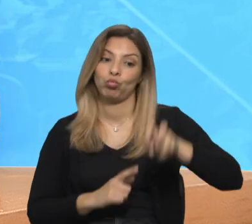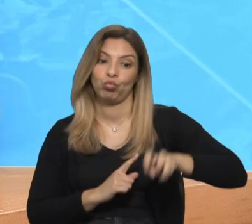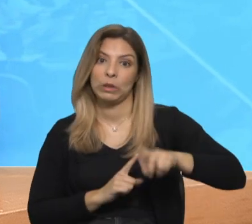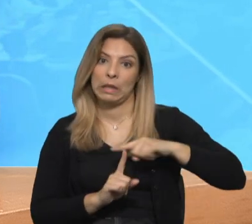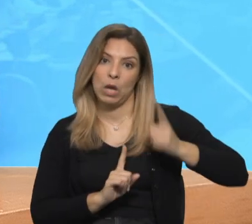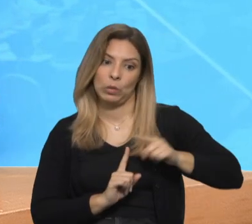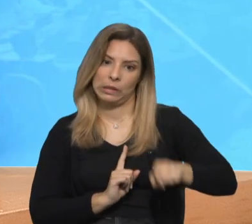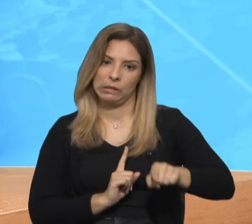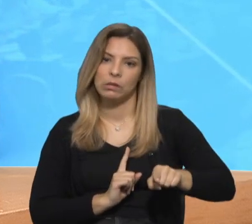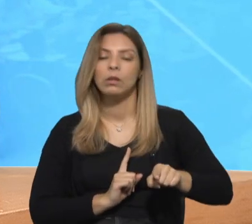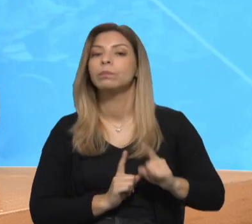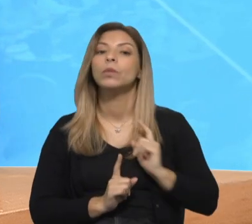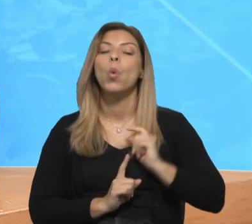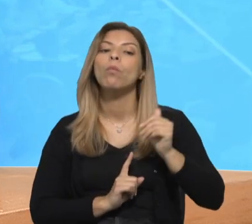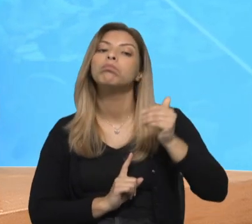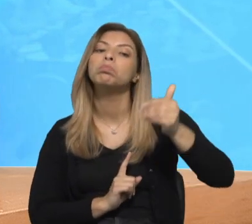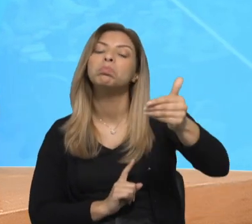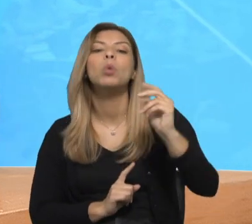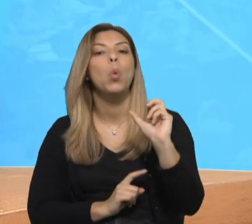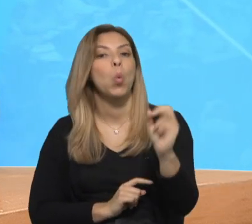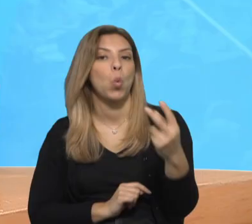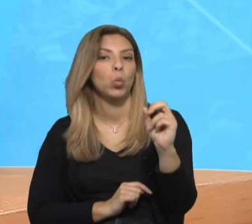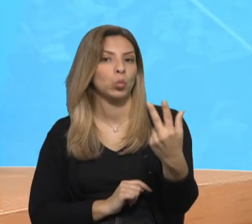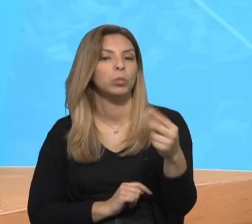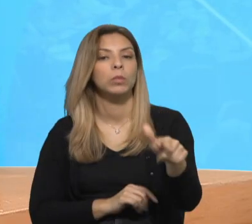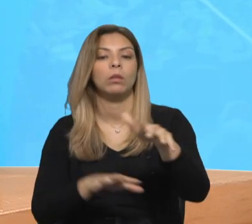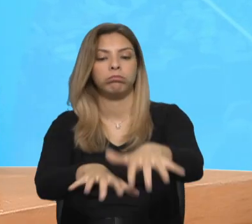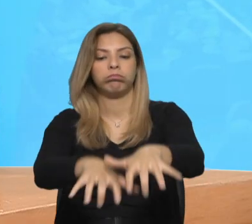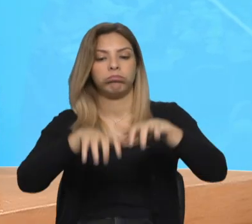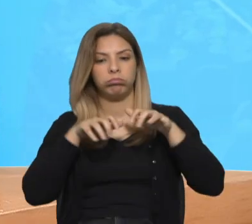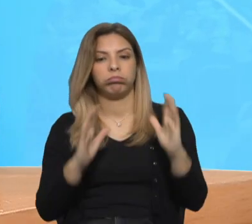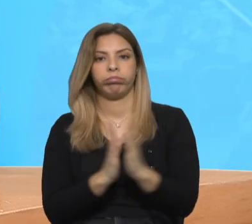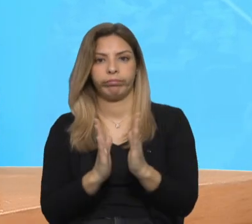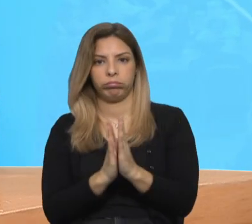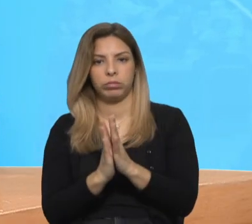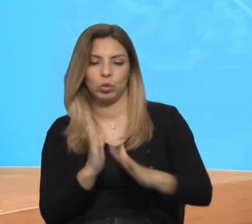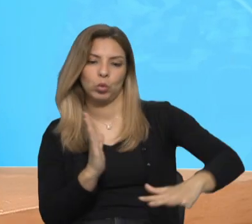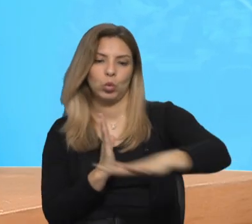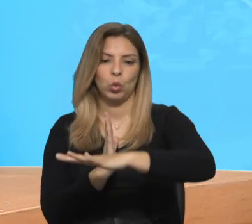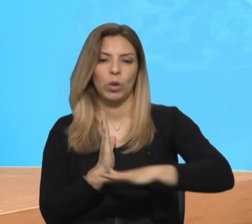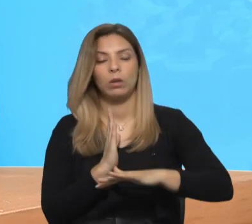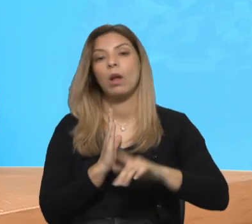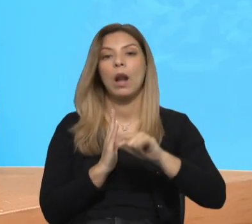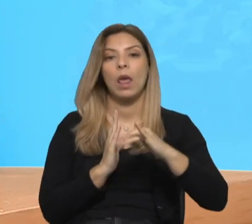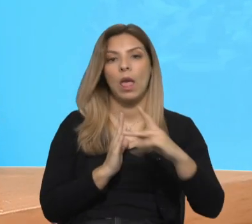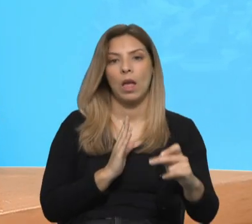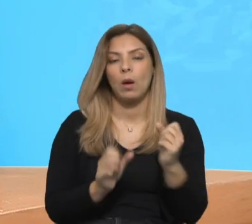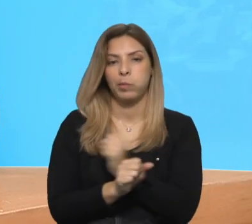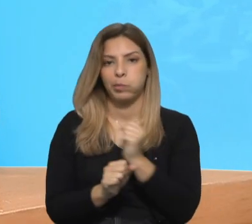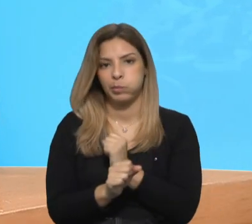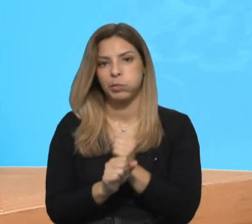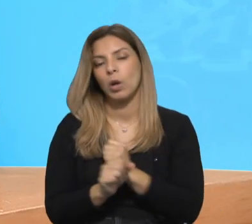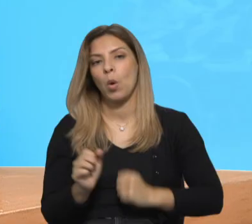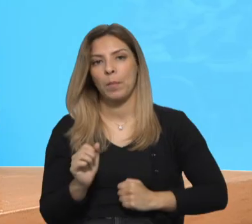ano e em outubro tivemos a nossa Assembleia Diocesana da Liga Operária Católica, Movimento de Trabalhadores